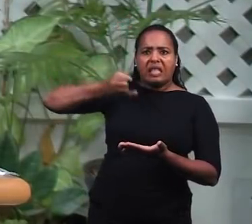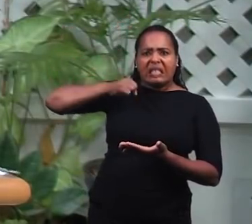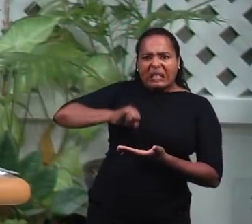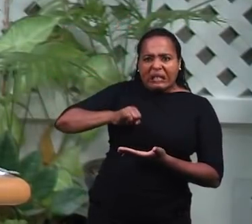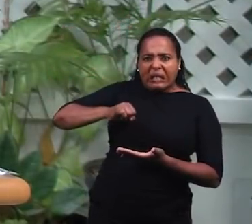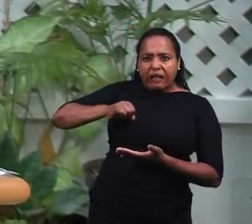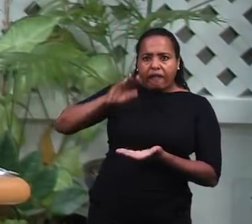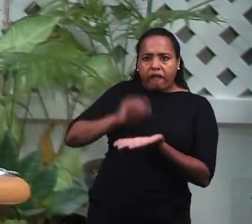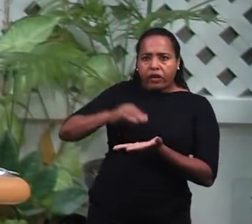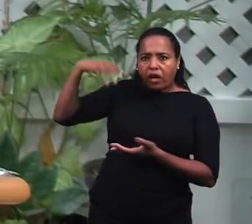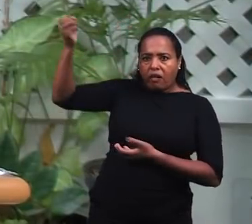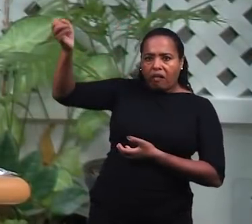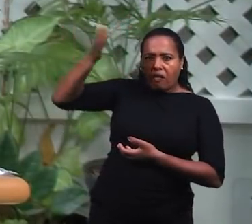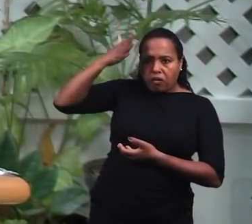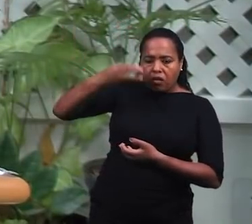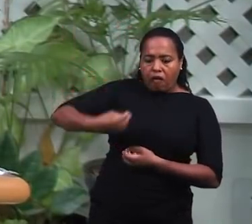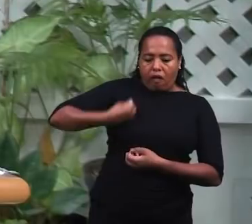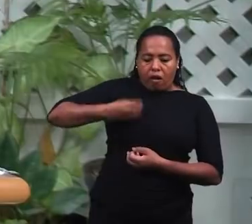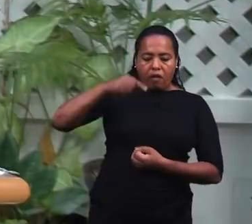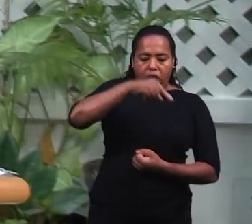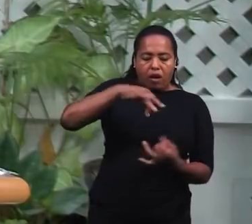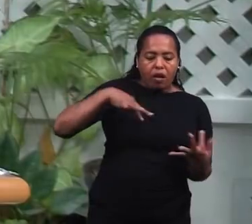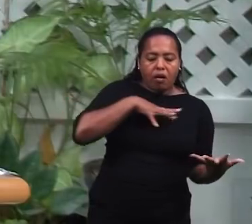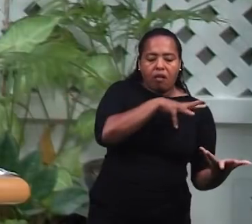revelação, você vai ficar nas trevas. Assim,